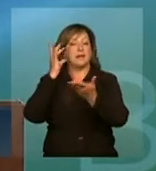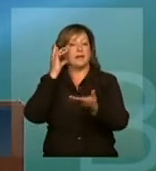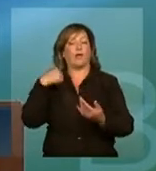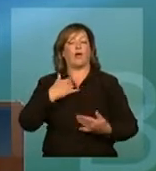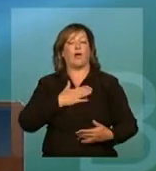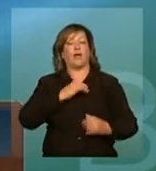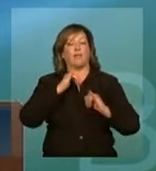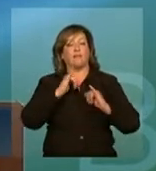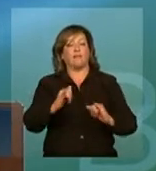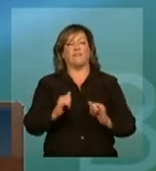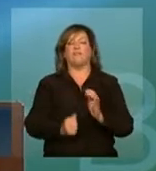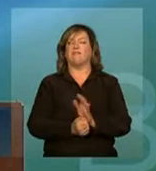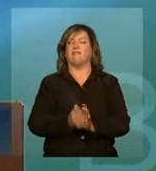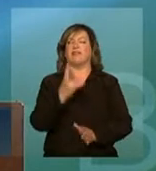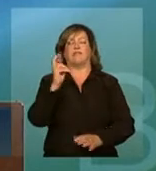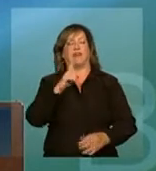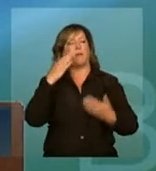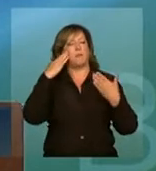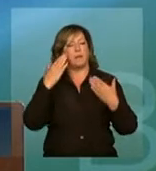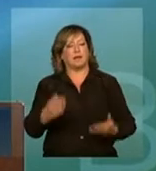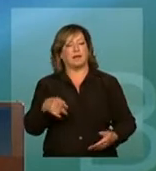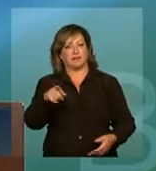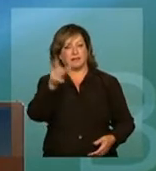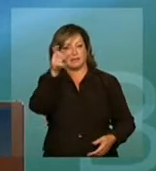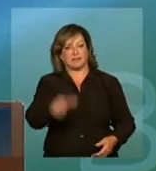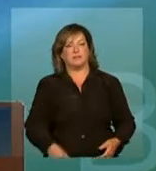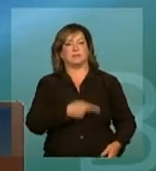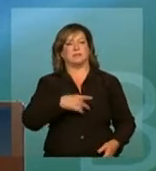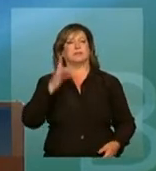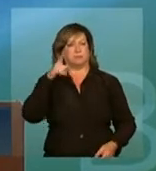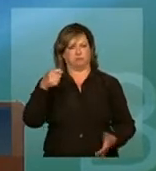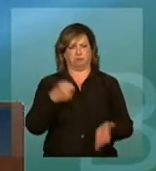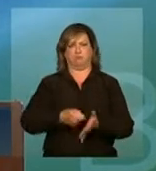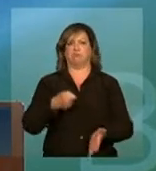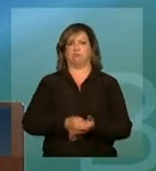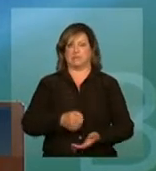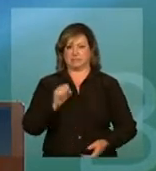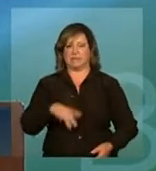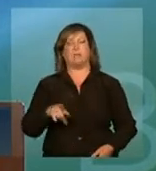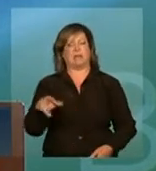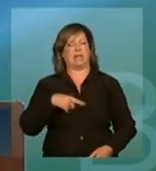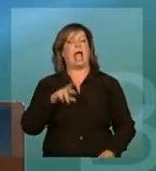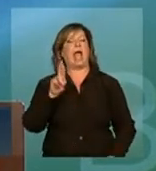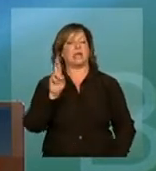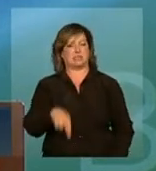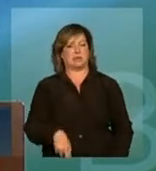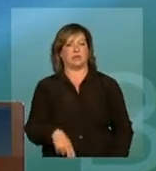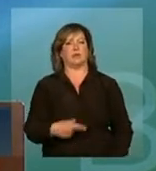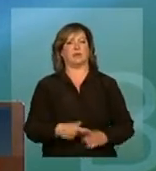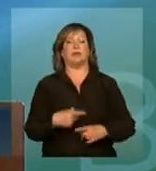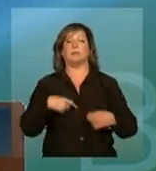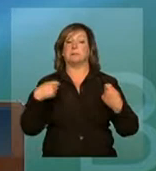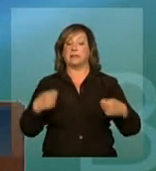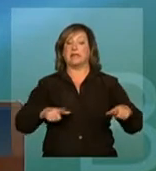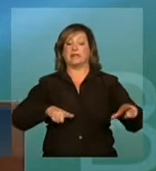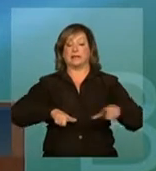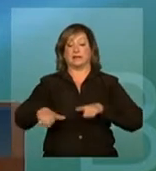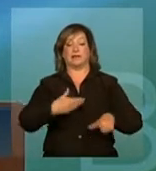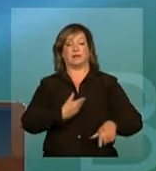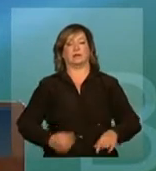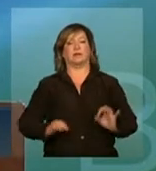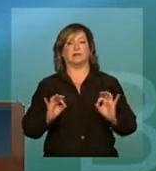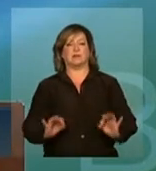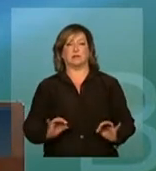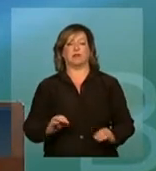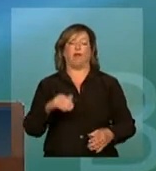de dizer várias vezes obrigada. A senhora é exigente, sim, mas com inteira razão. Temos de ter no serviço público, eletivo